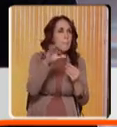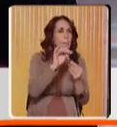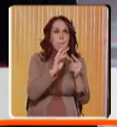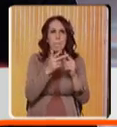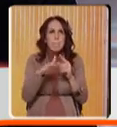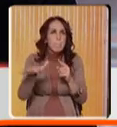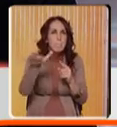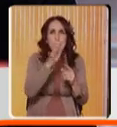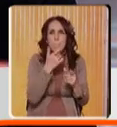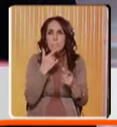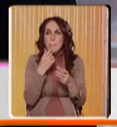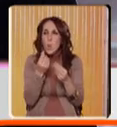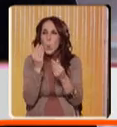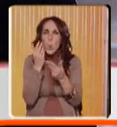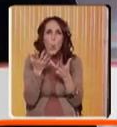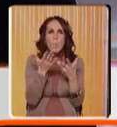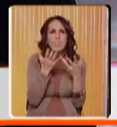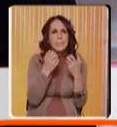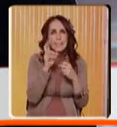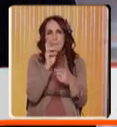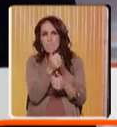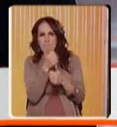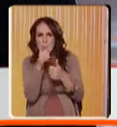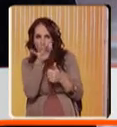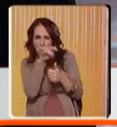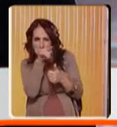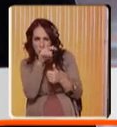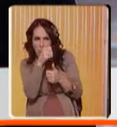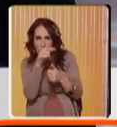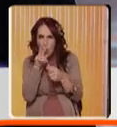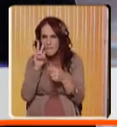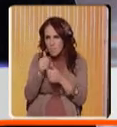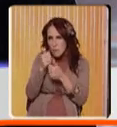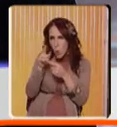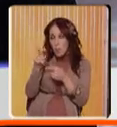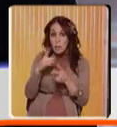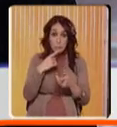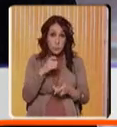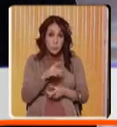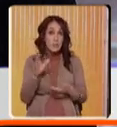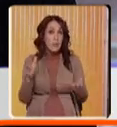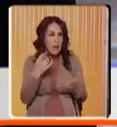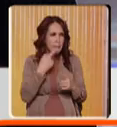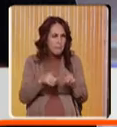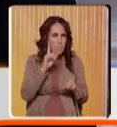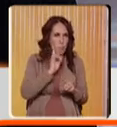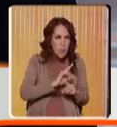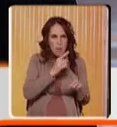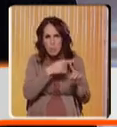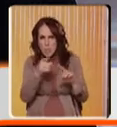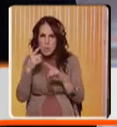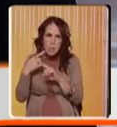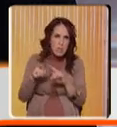ver com a forma como percebemos as coisas, se vemos melhor umas coisas que outras, e essa questão colocou-se. Será que é diferente? E